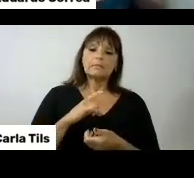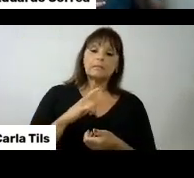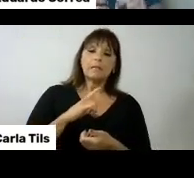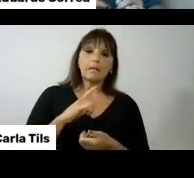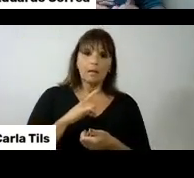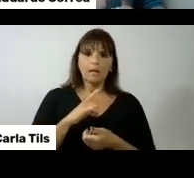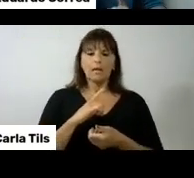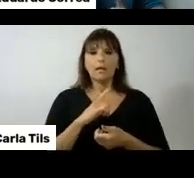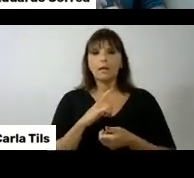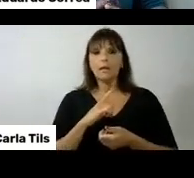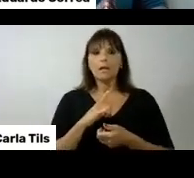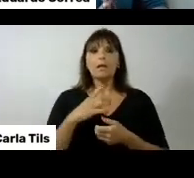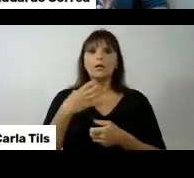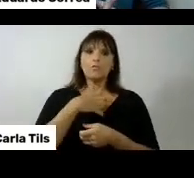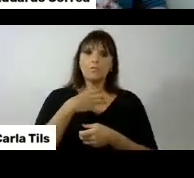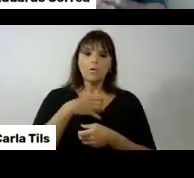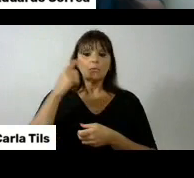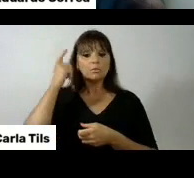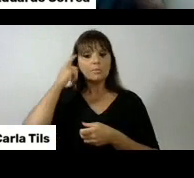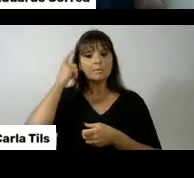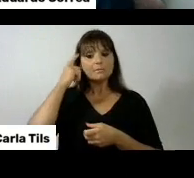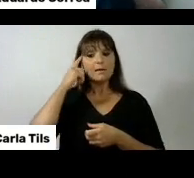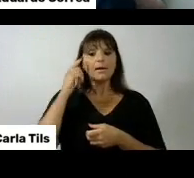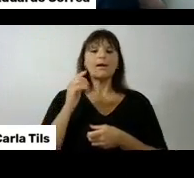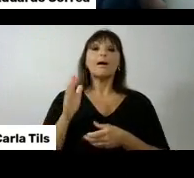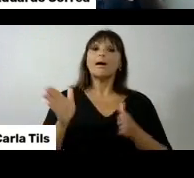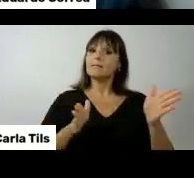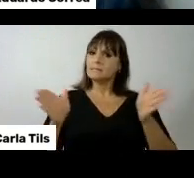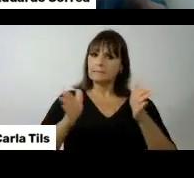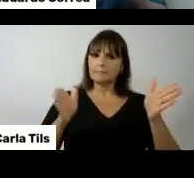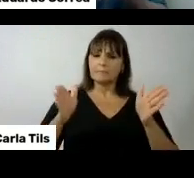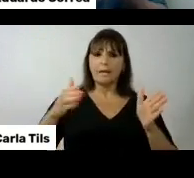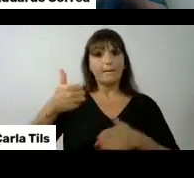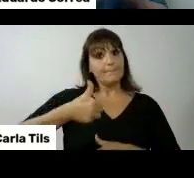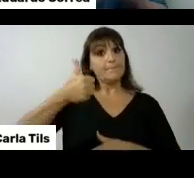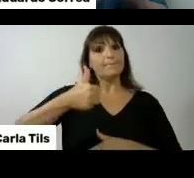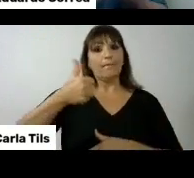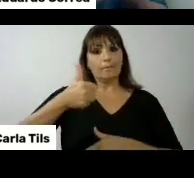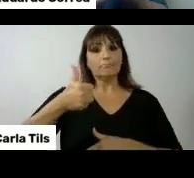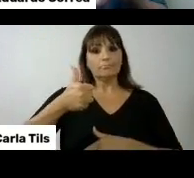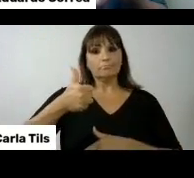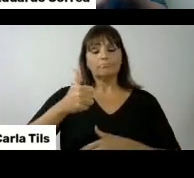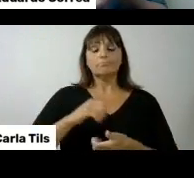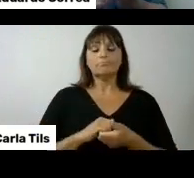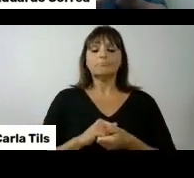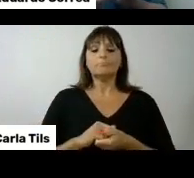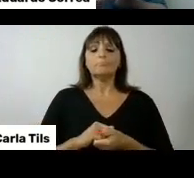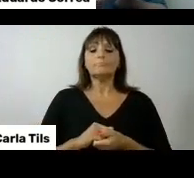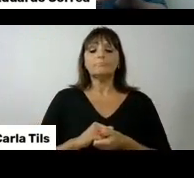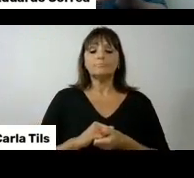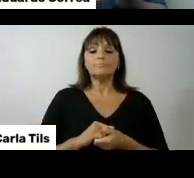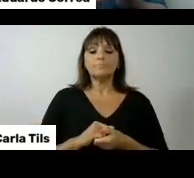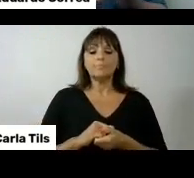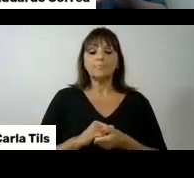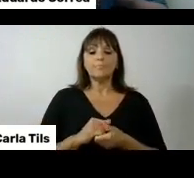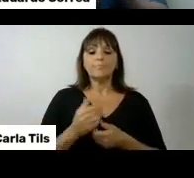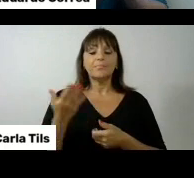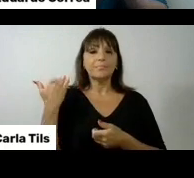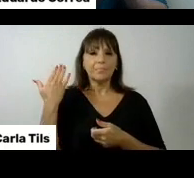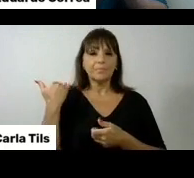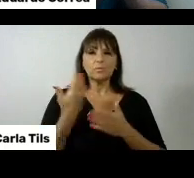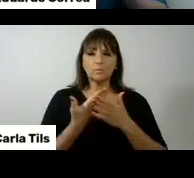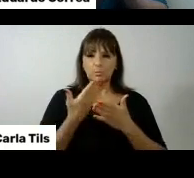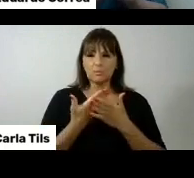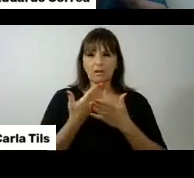de acessibilidade em primeiro lugar. E é uma coisa bem interessante que eu já quero até mesmo trazer para você, que eu estudava nesse último mês e